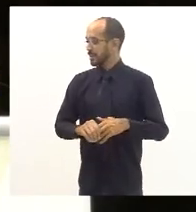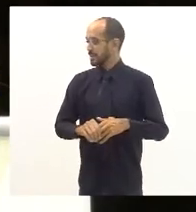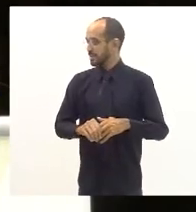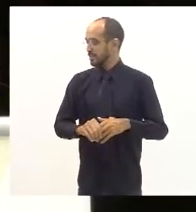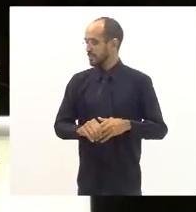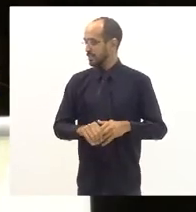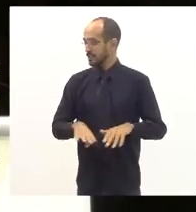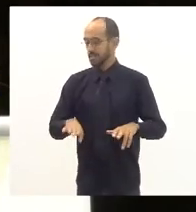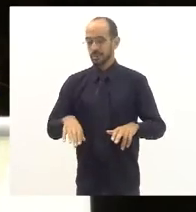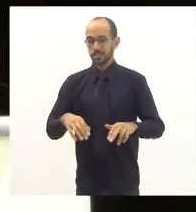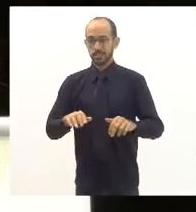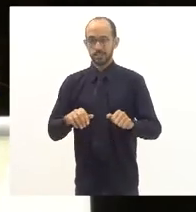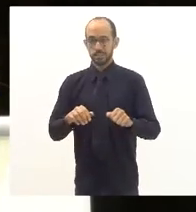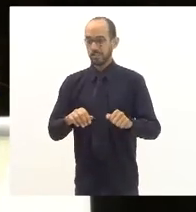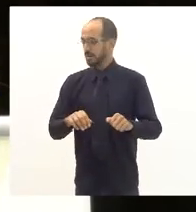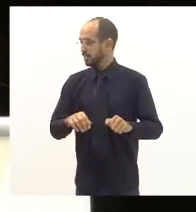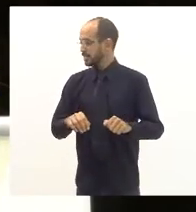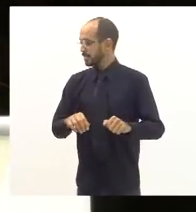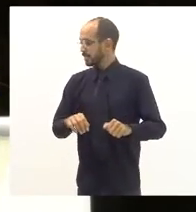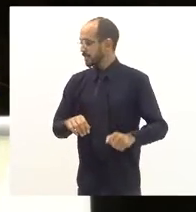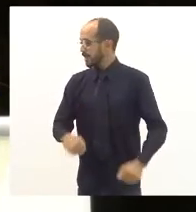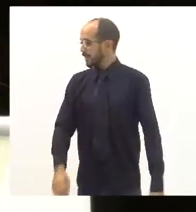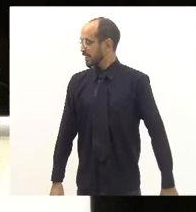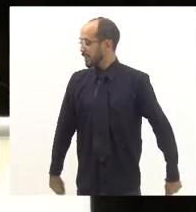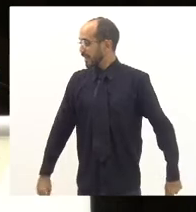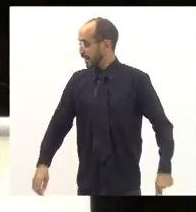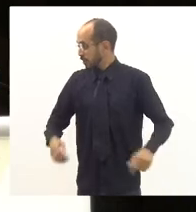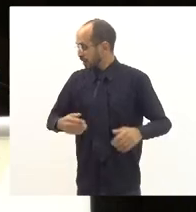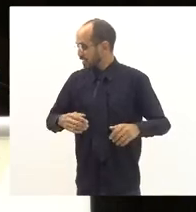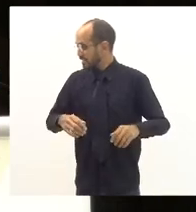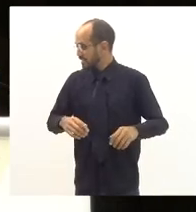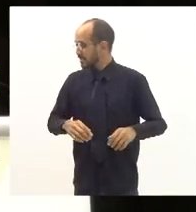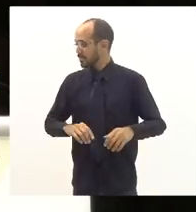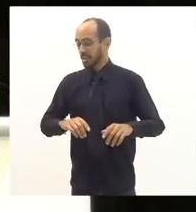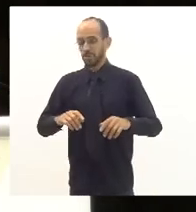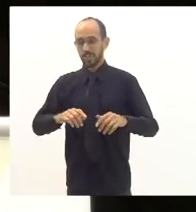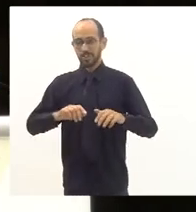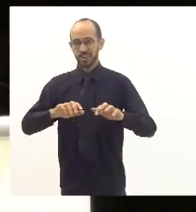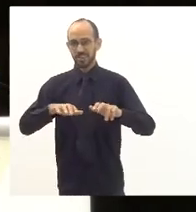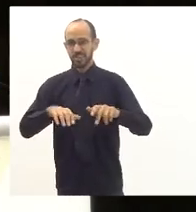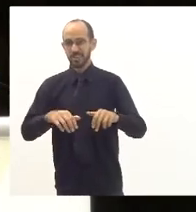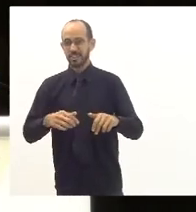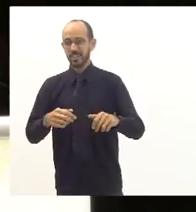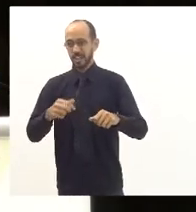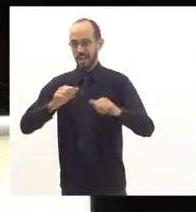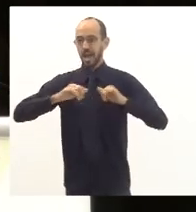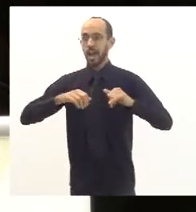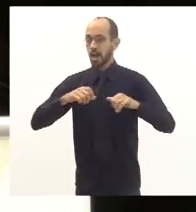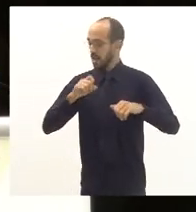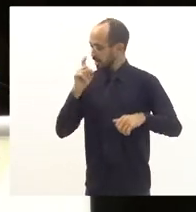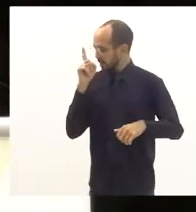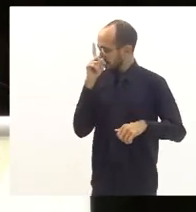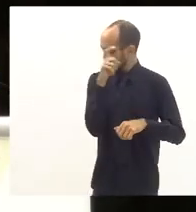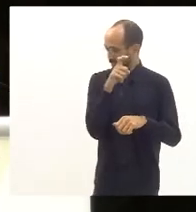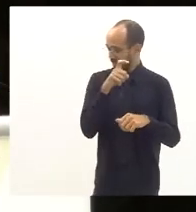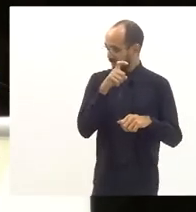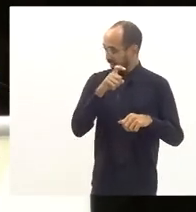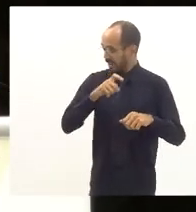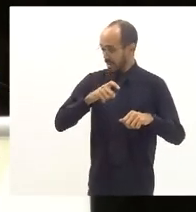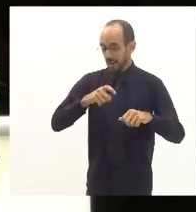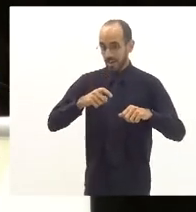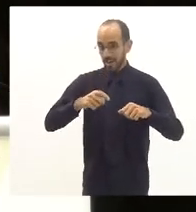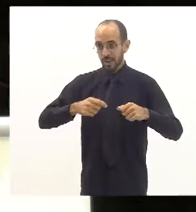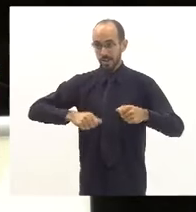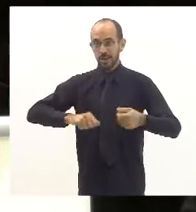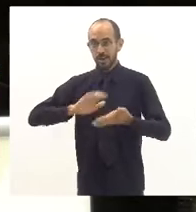né? É o estado onde as estatísticas de assassinato contra as pessoas trans, elas são alarmantes e, principalmente, com